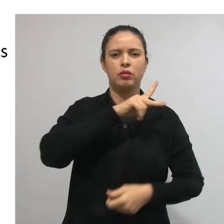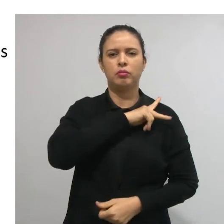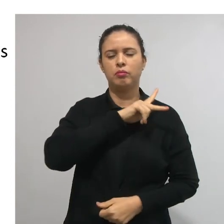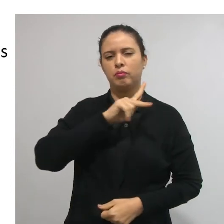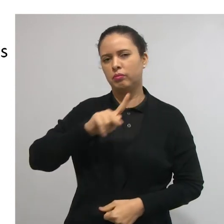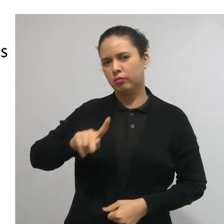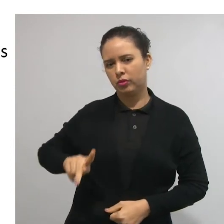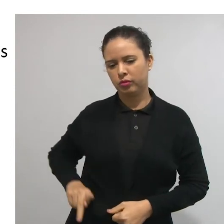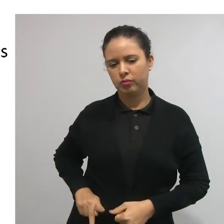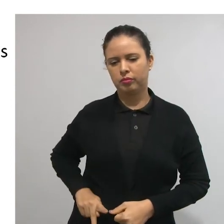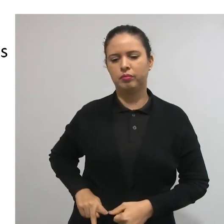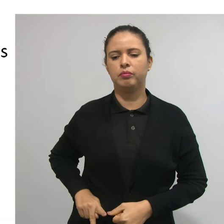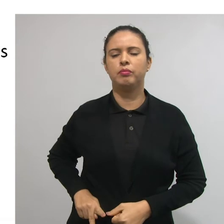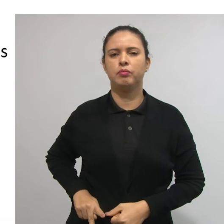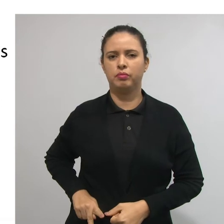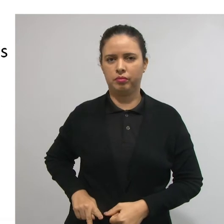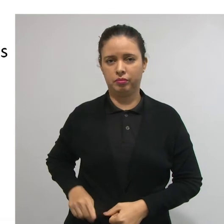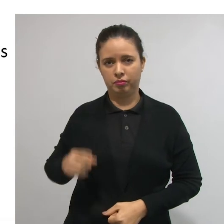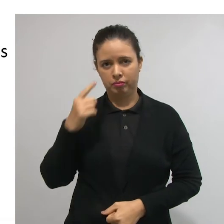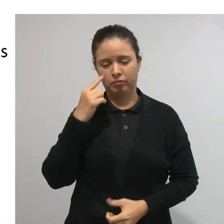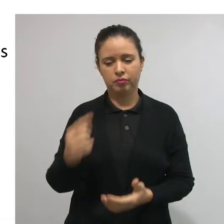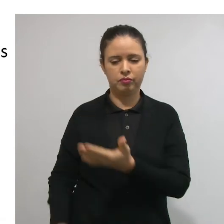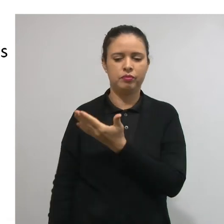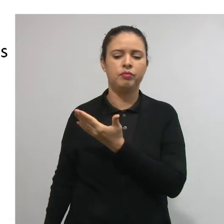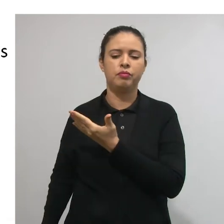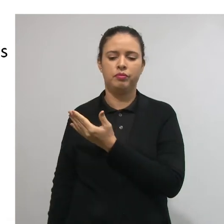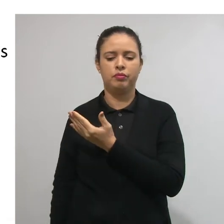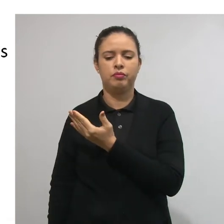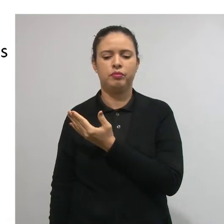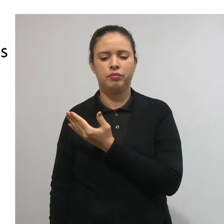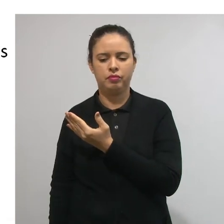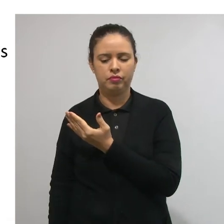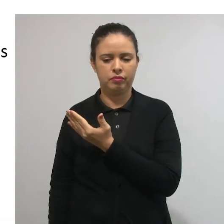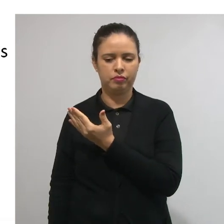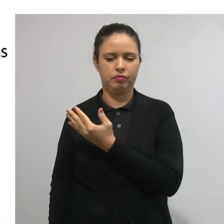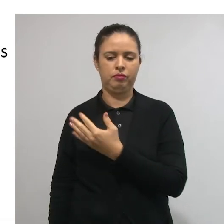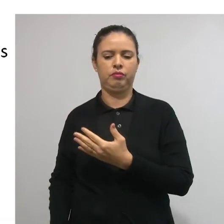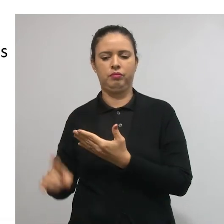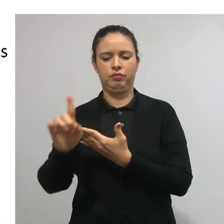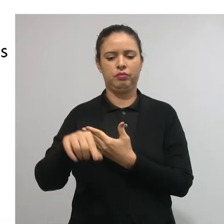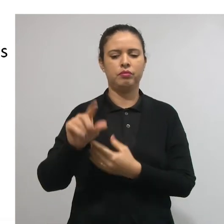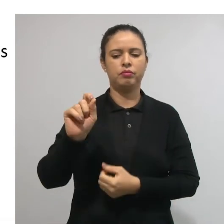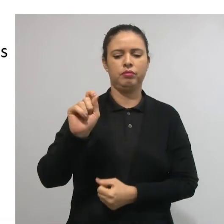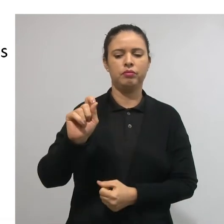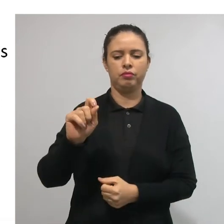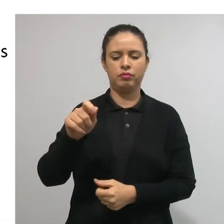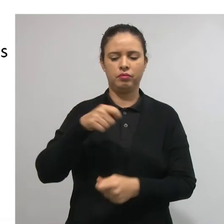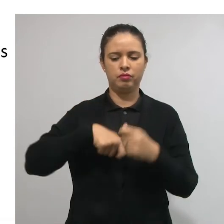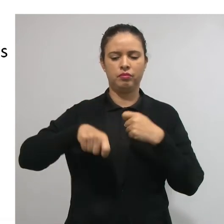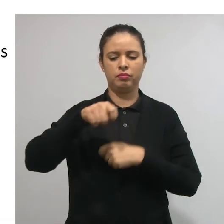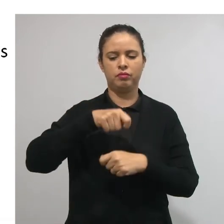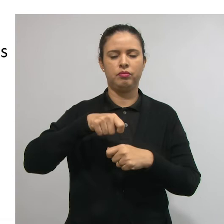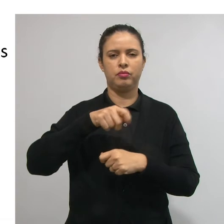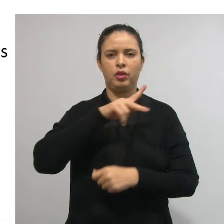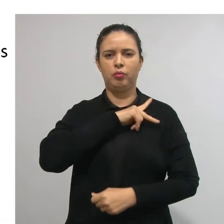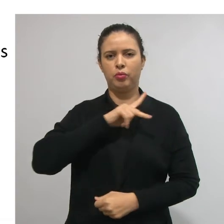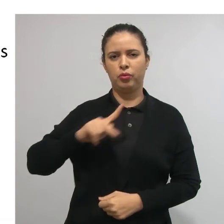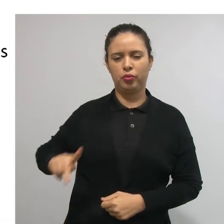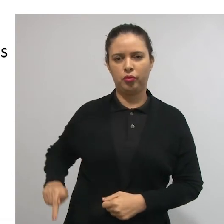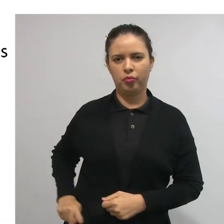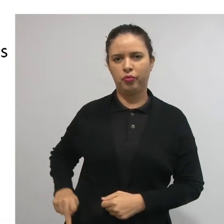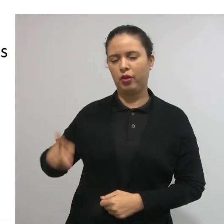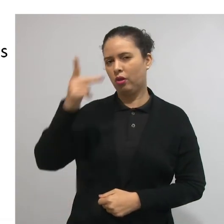pública, deixa eu colocar aqui, ó, é a administração pública, tá? envolvendo-se aí com o